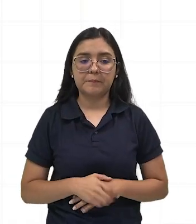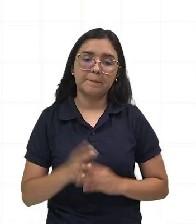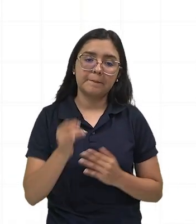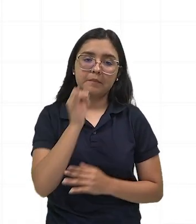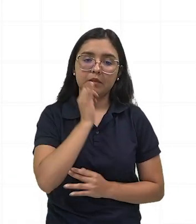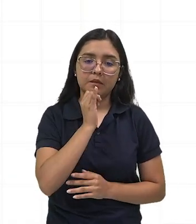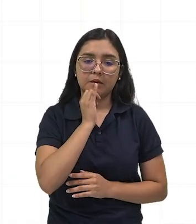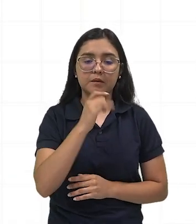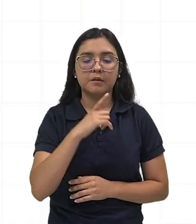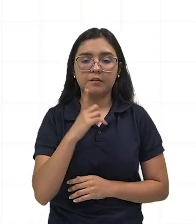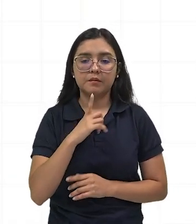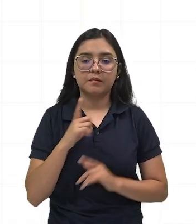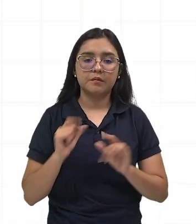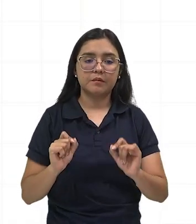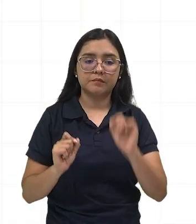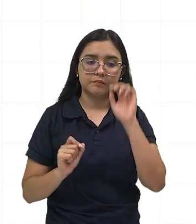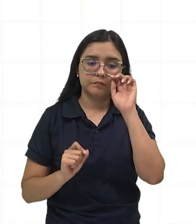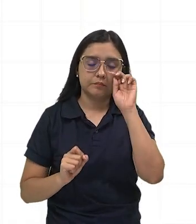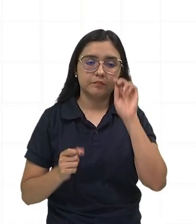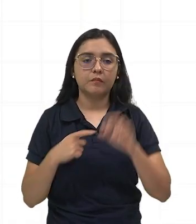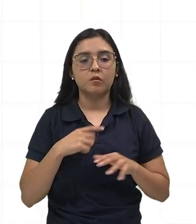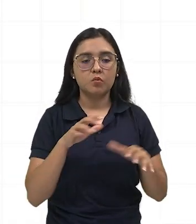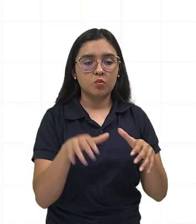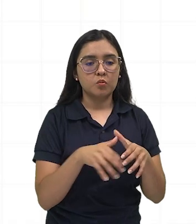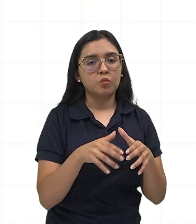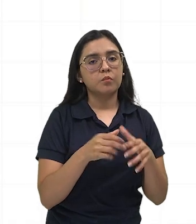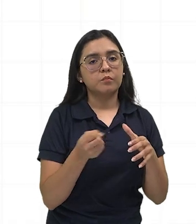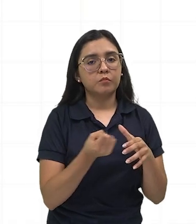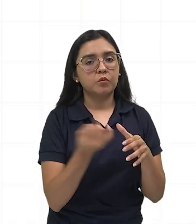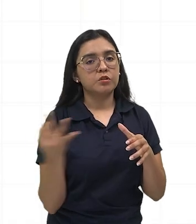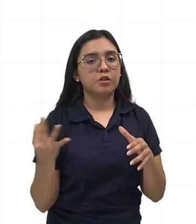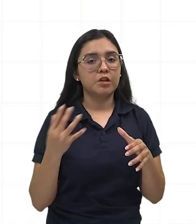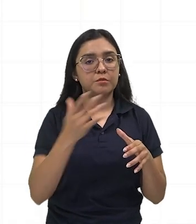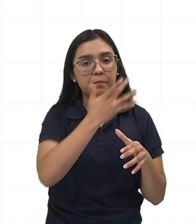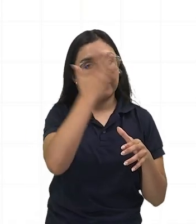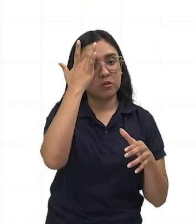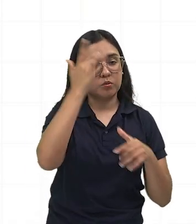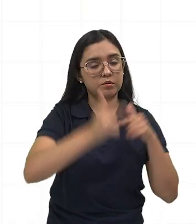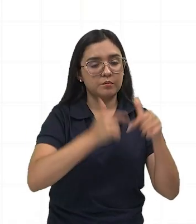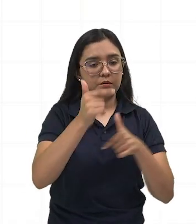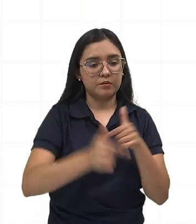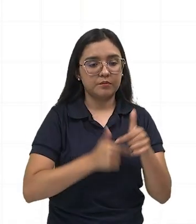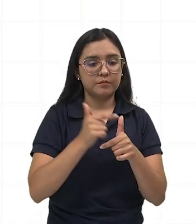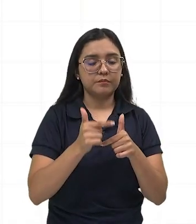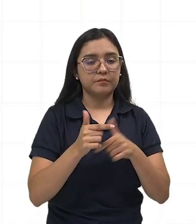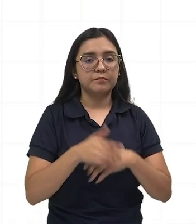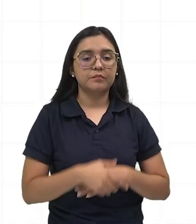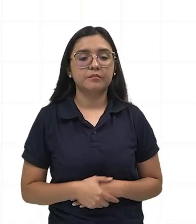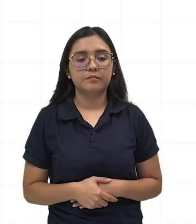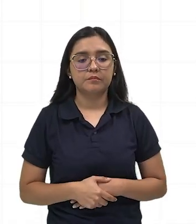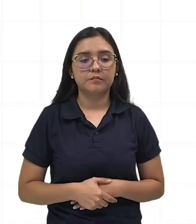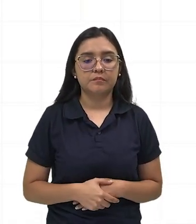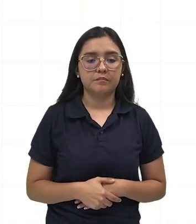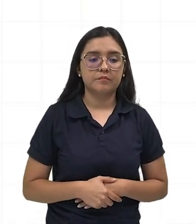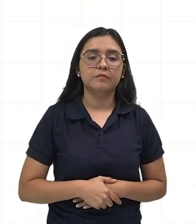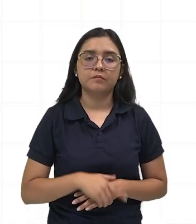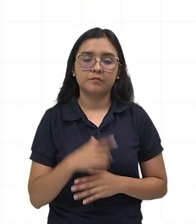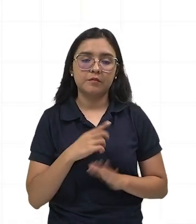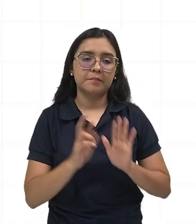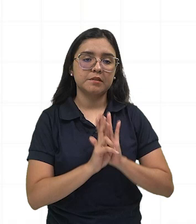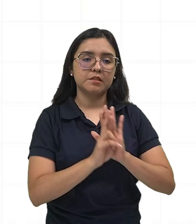uma determinada quantia de funcionários, certo? Uma determinada quantidade de funcionários, eu vou chamar